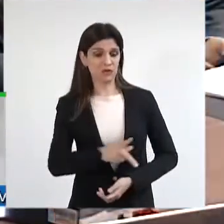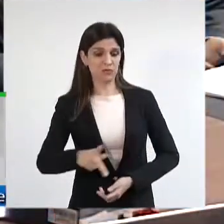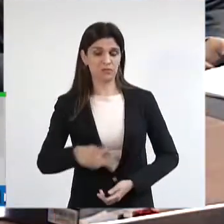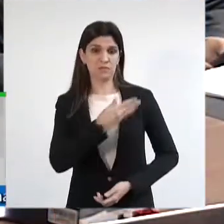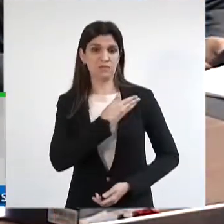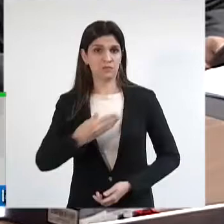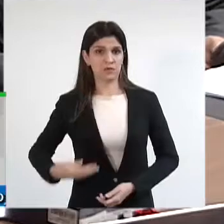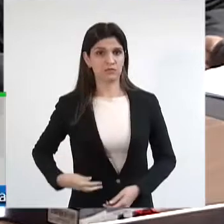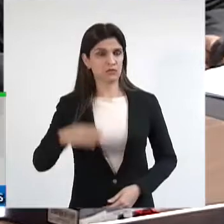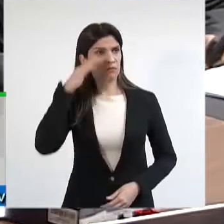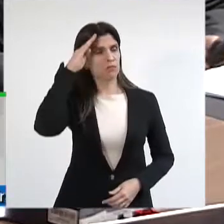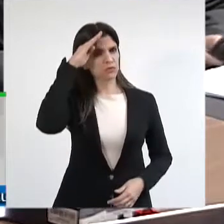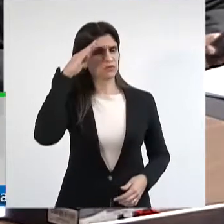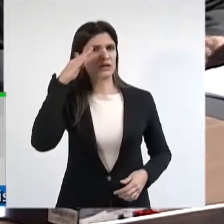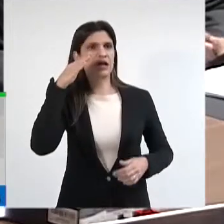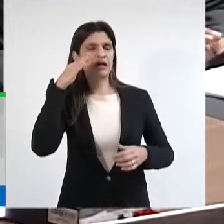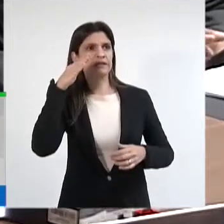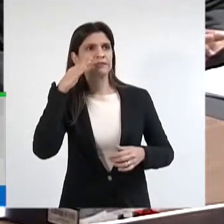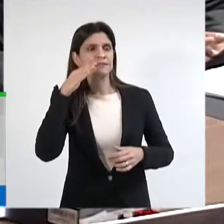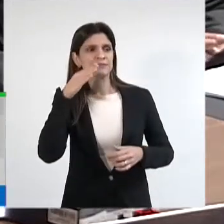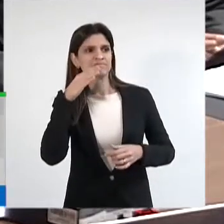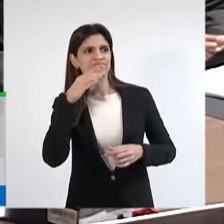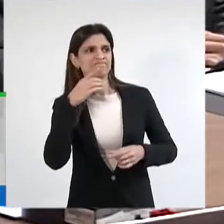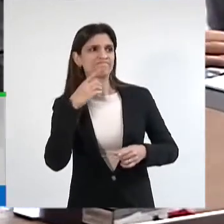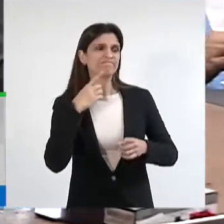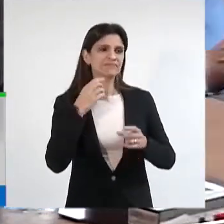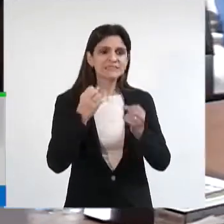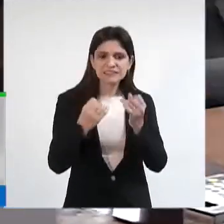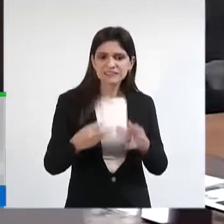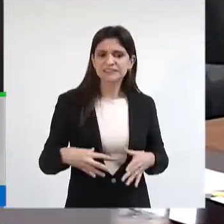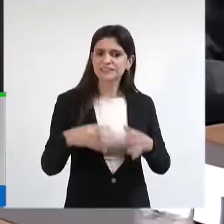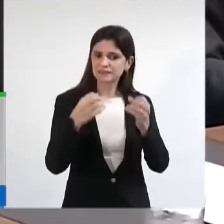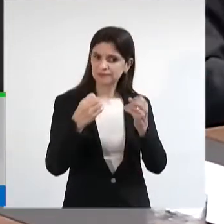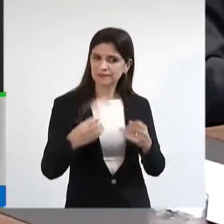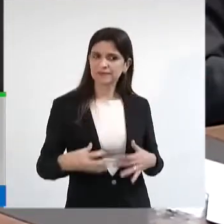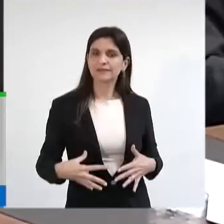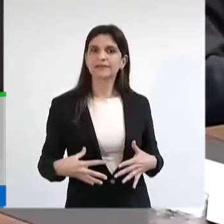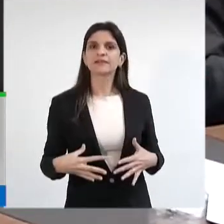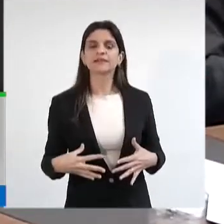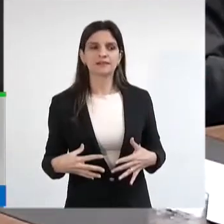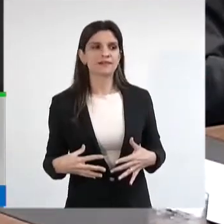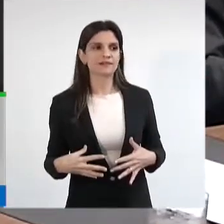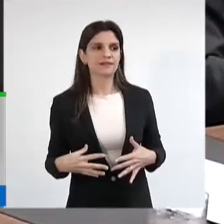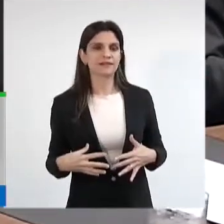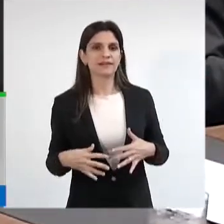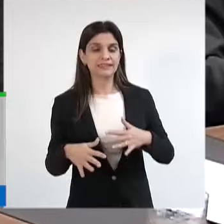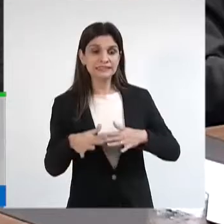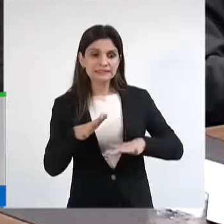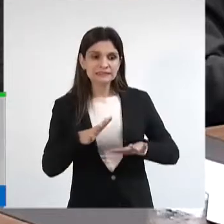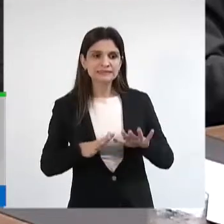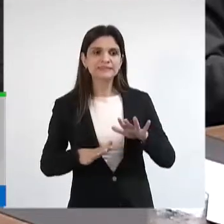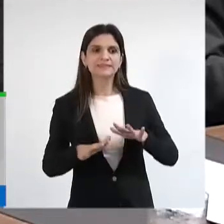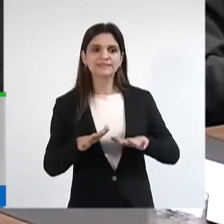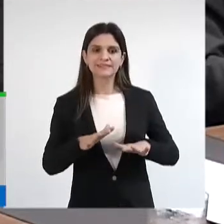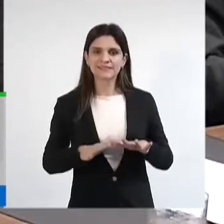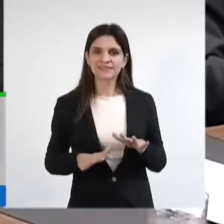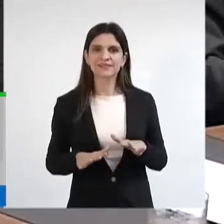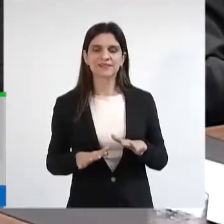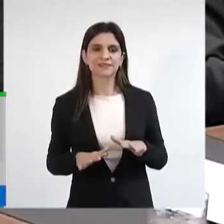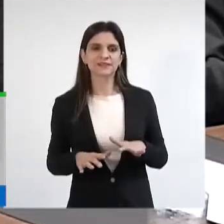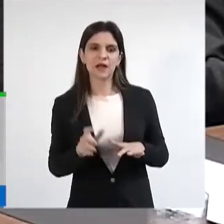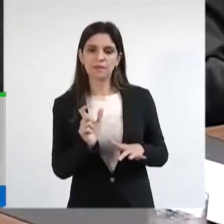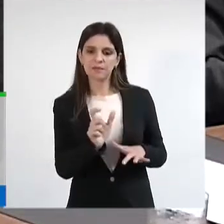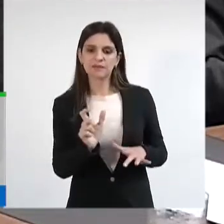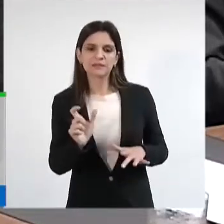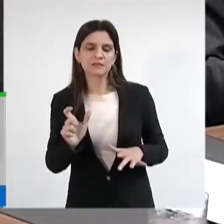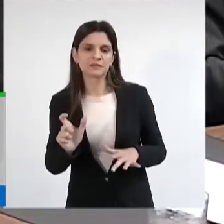Messias Bolsonaro quis dizer. Aí ele ameniza, né? E Vossa Excelência faz um pouco assim também, né? Não é verdade